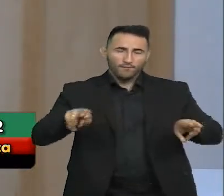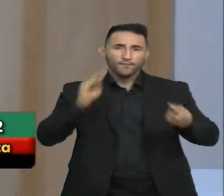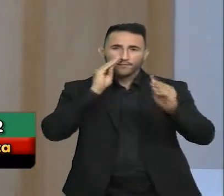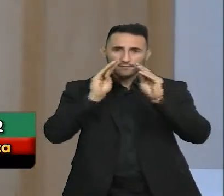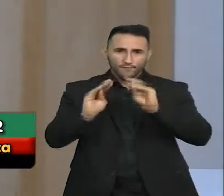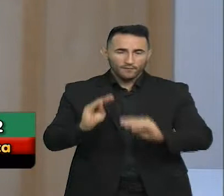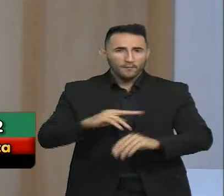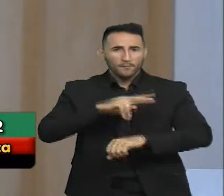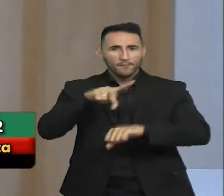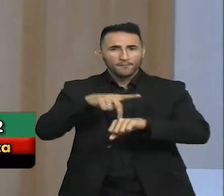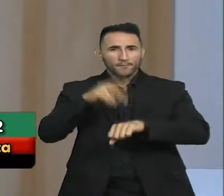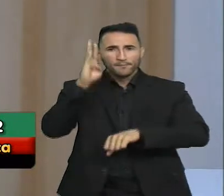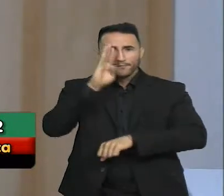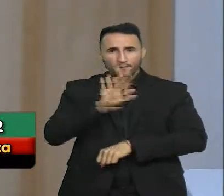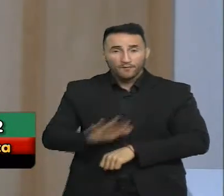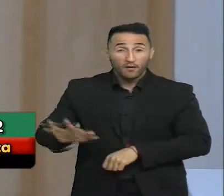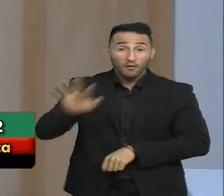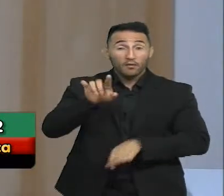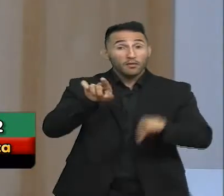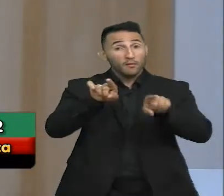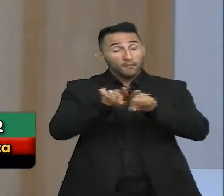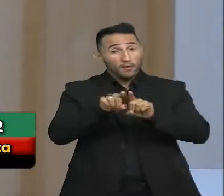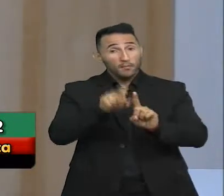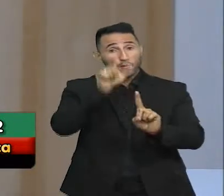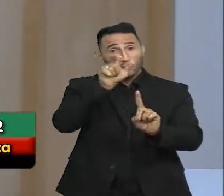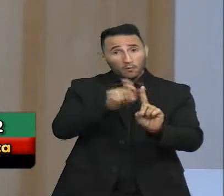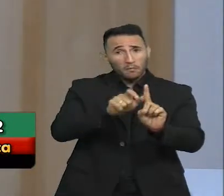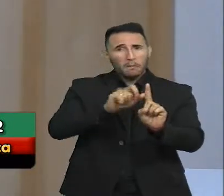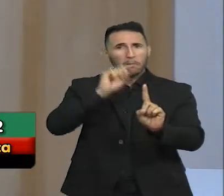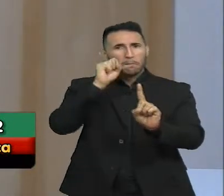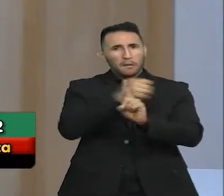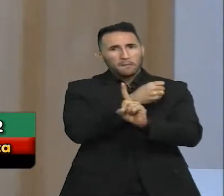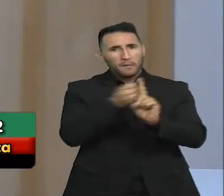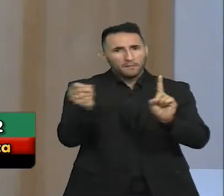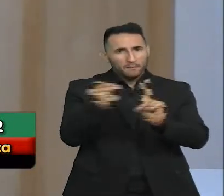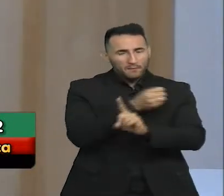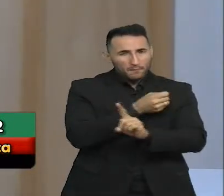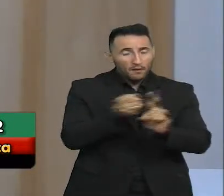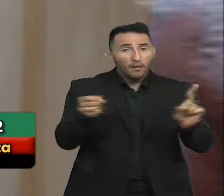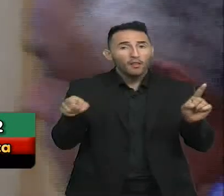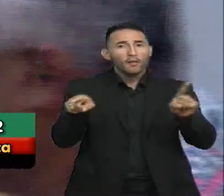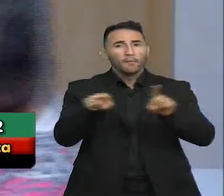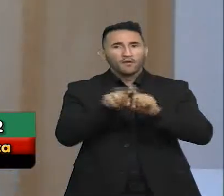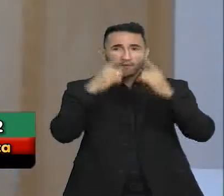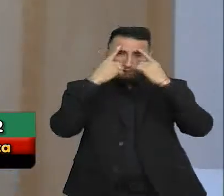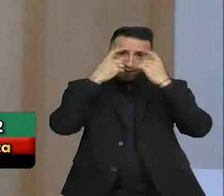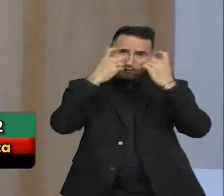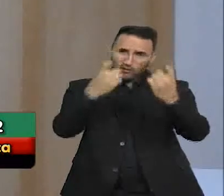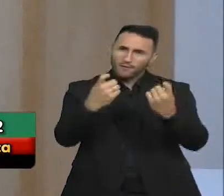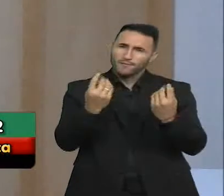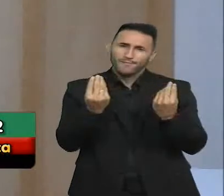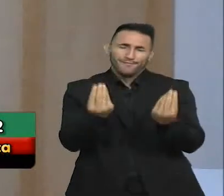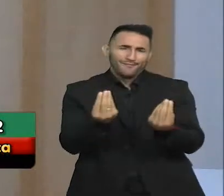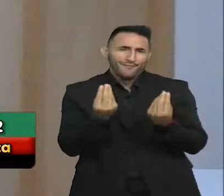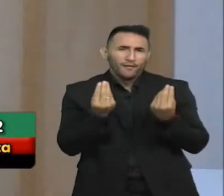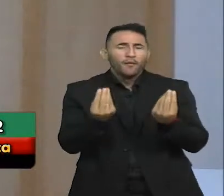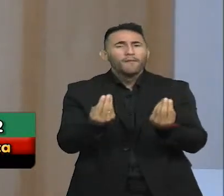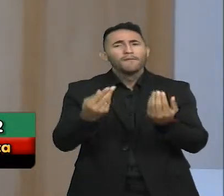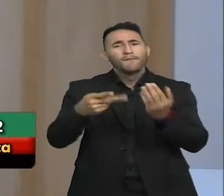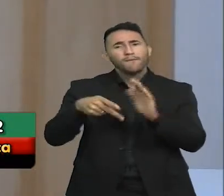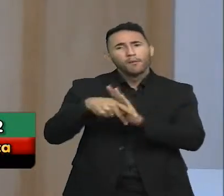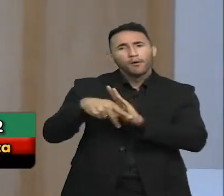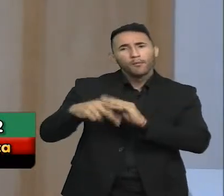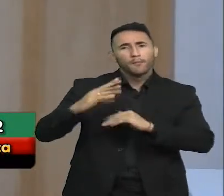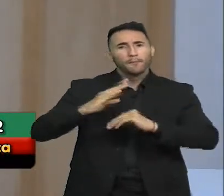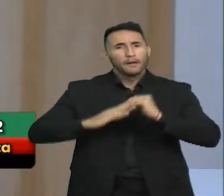do país, além de agressões contra seus dirigentes e seguidores. Violência, lamentavelmente, praticada por pessoas